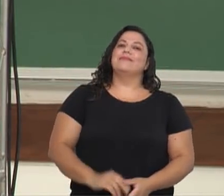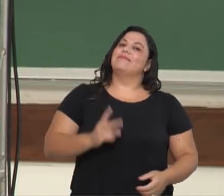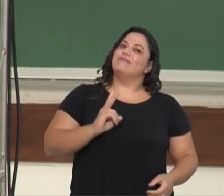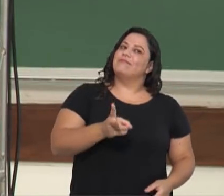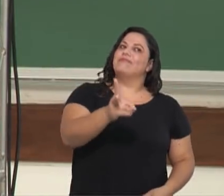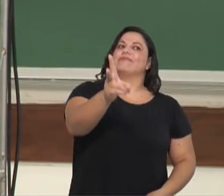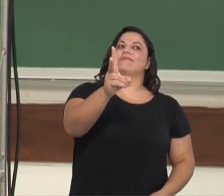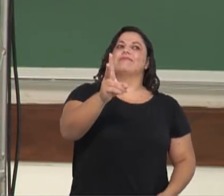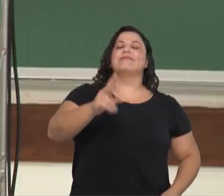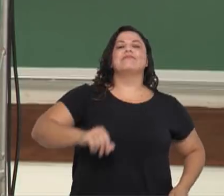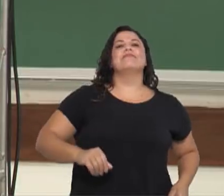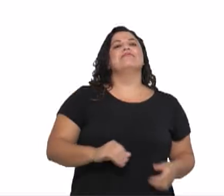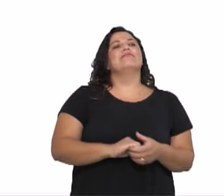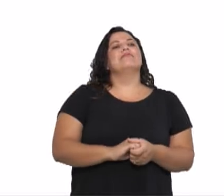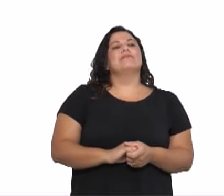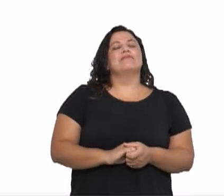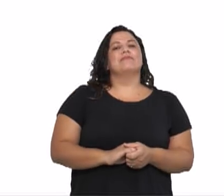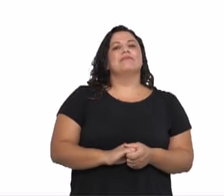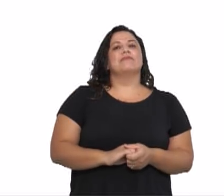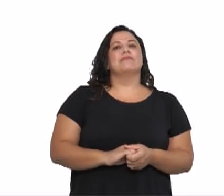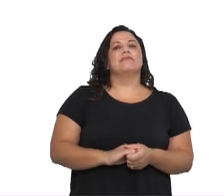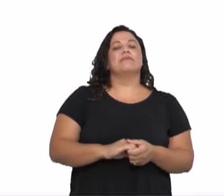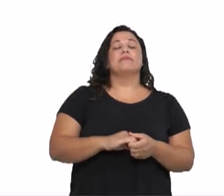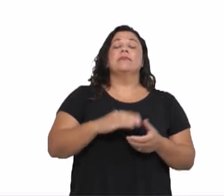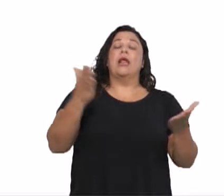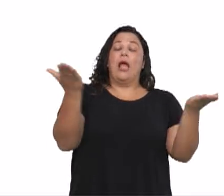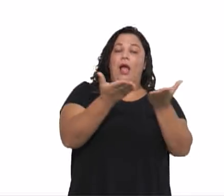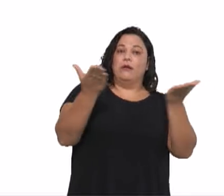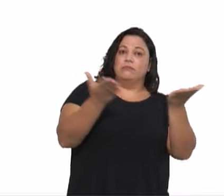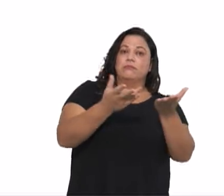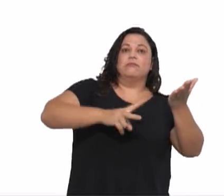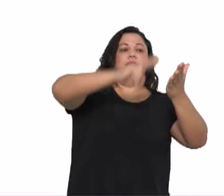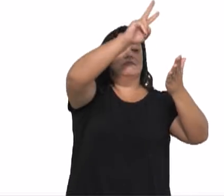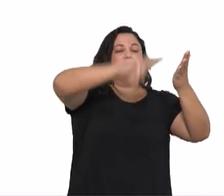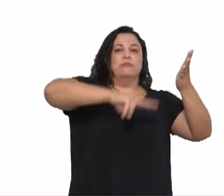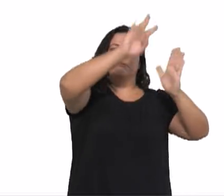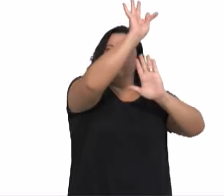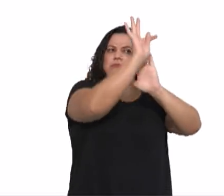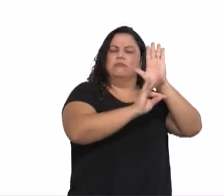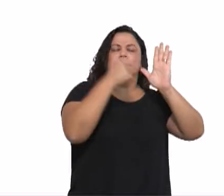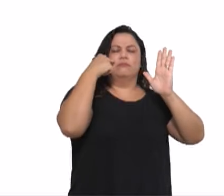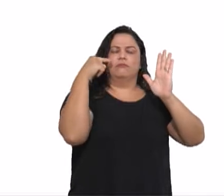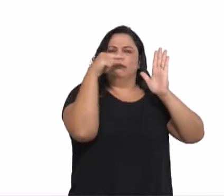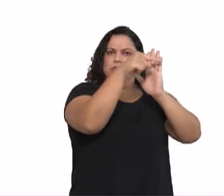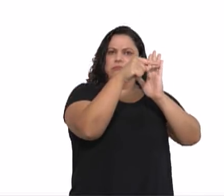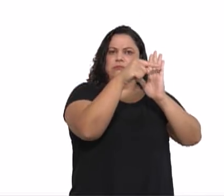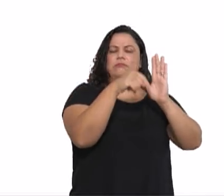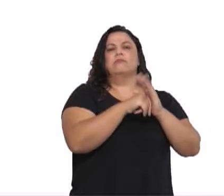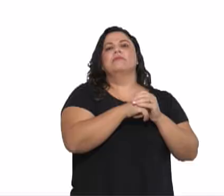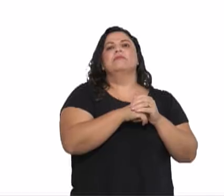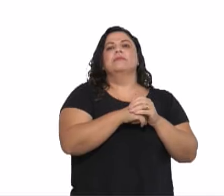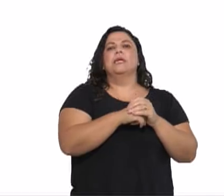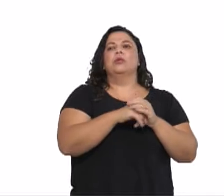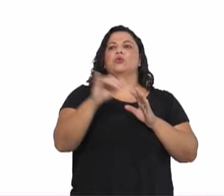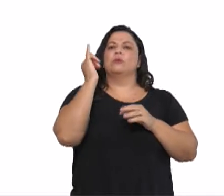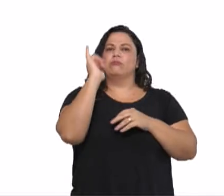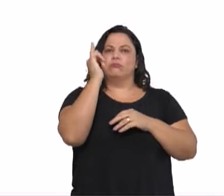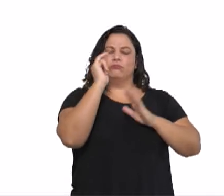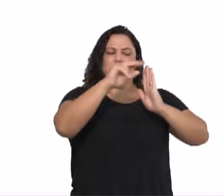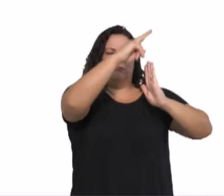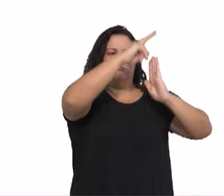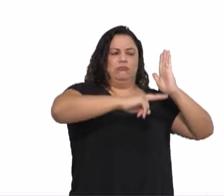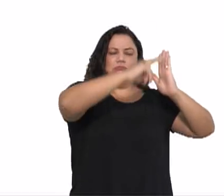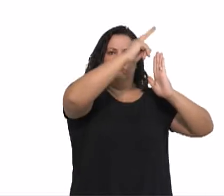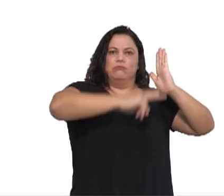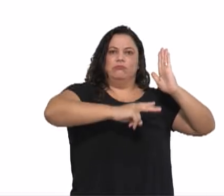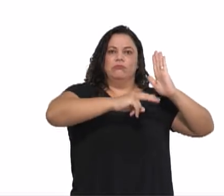Continuando, vamos ler mais um trecho, tá? Da narração, mais uma transcrição da